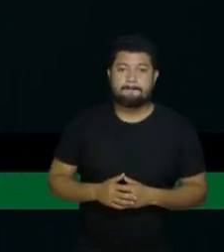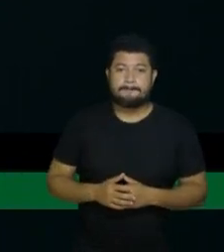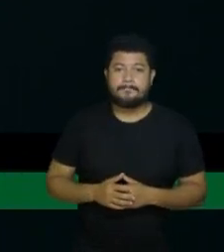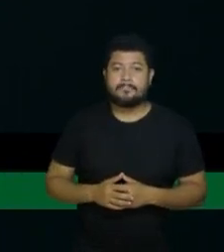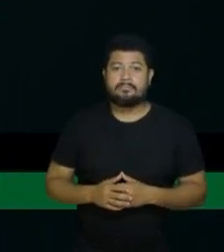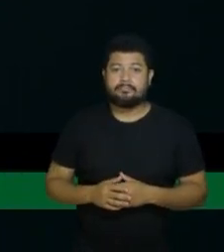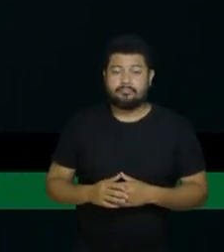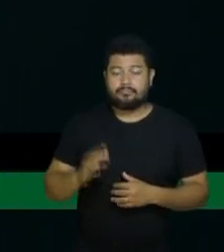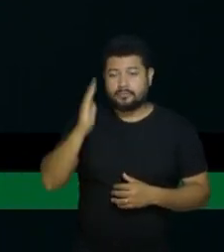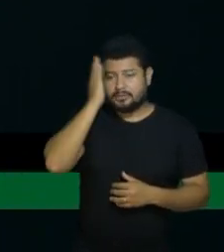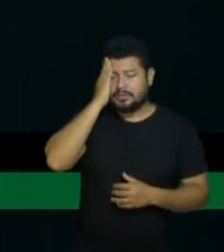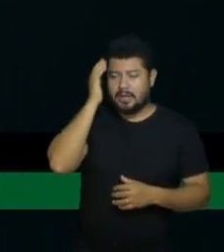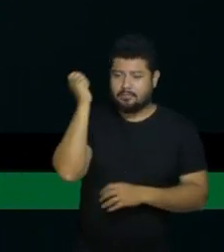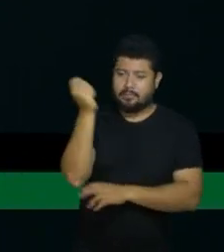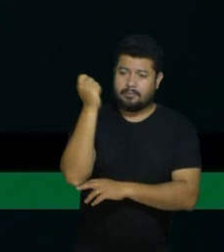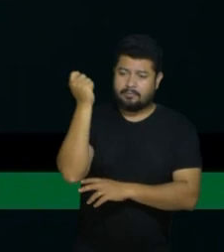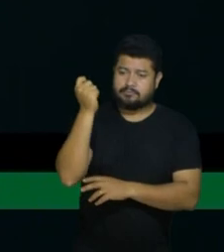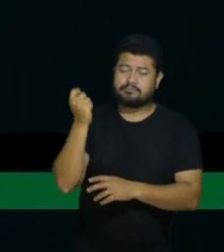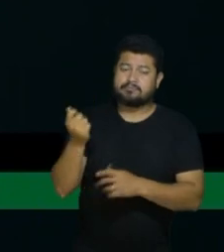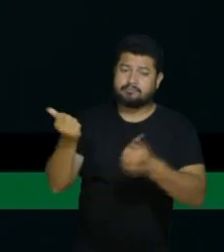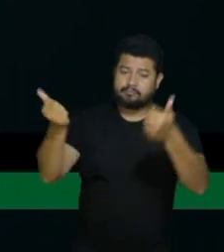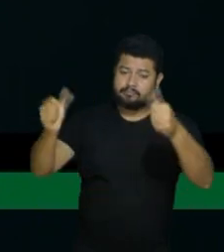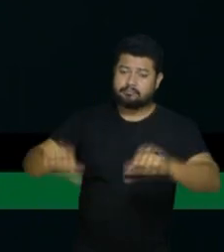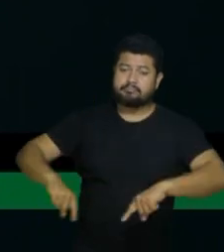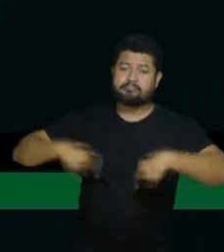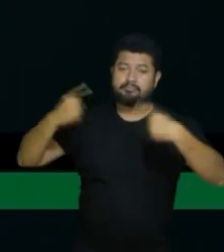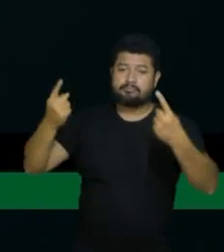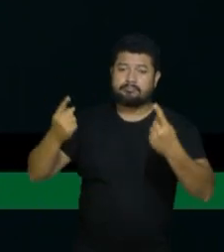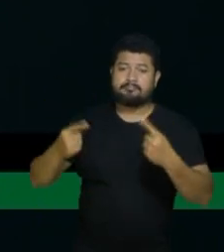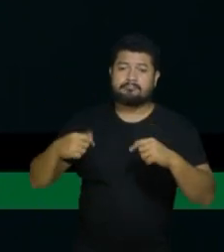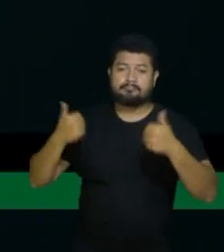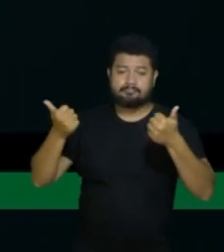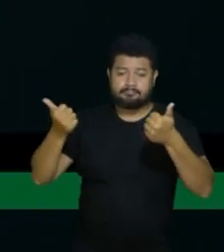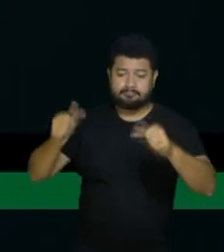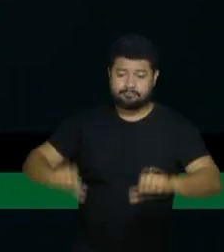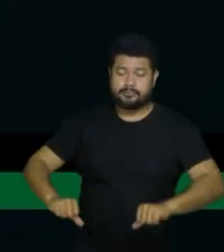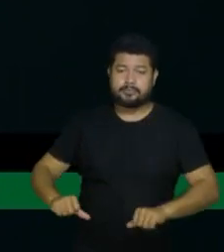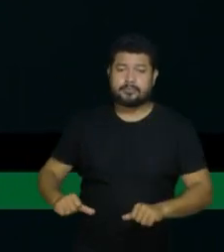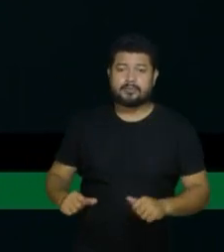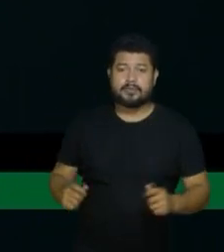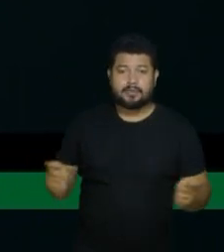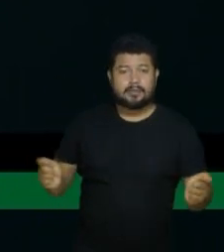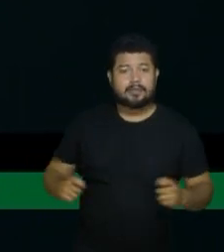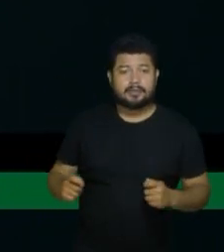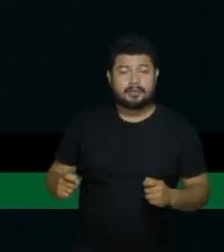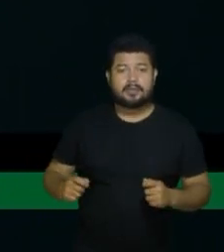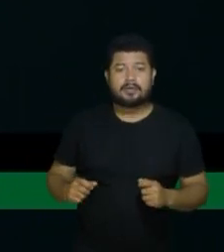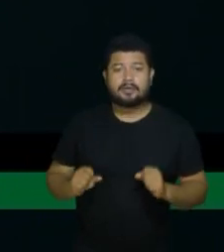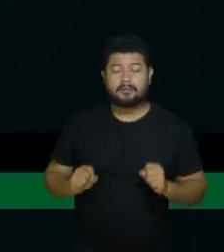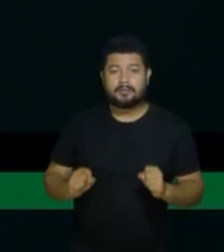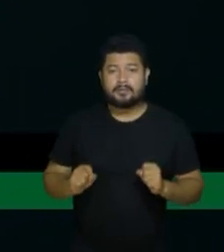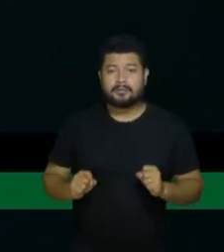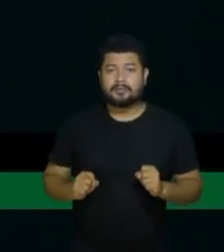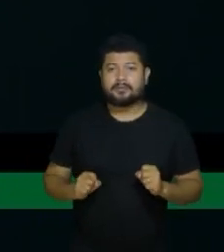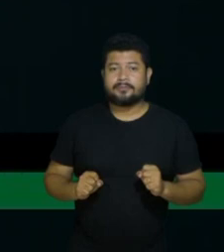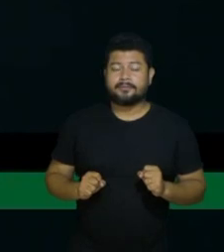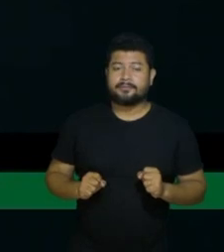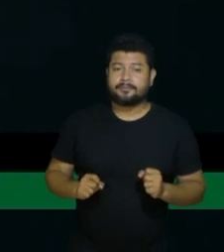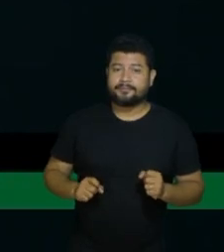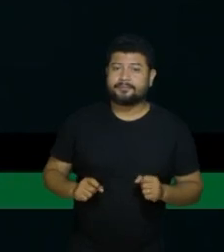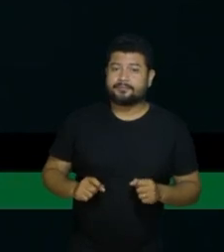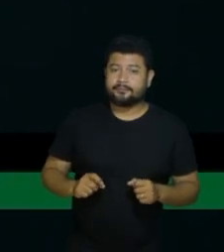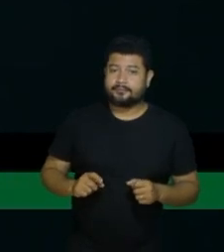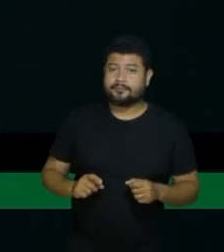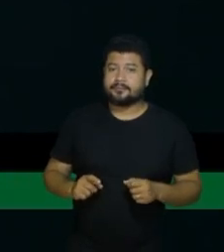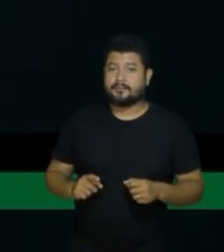muito mais esta é a grande verdade e a dificuldade a dor a dificuldade e a